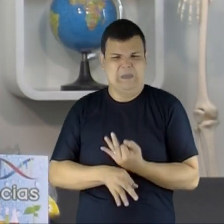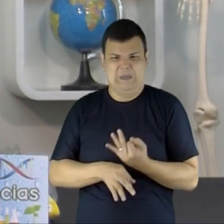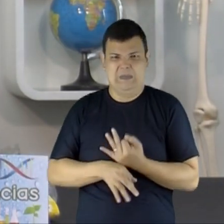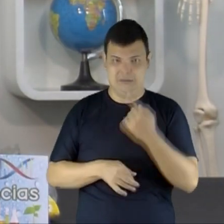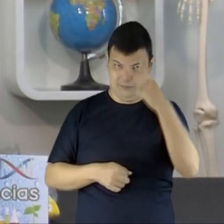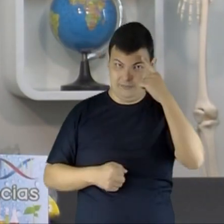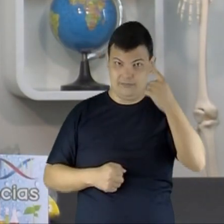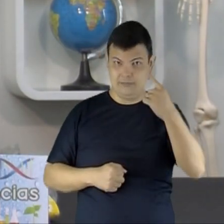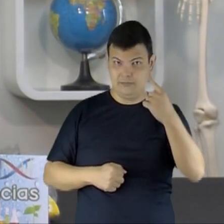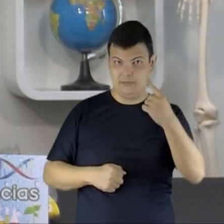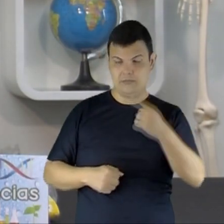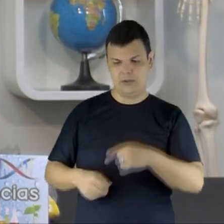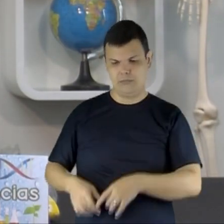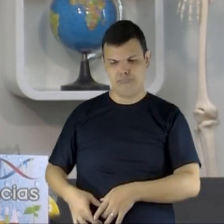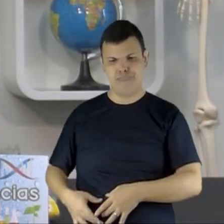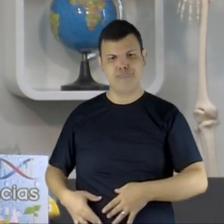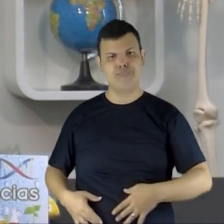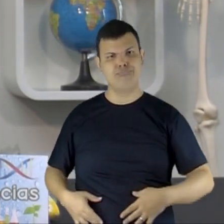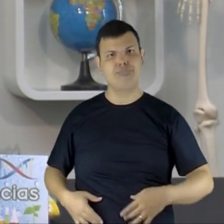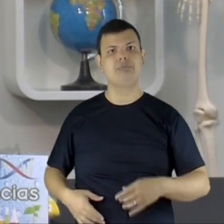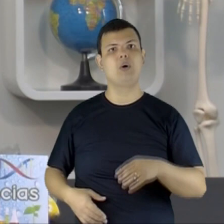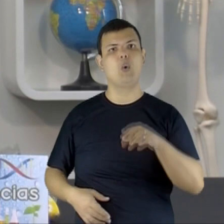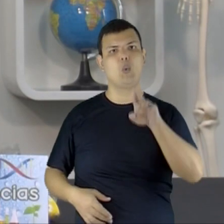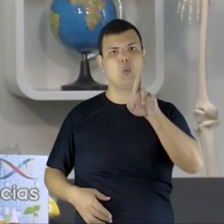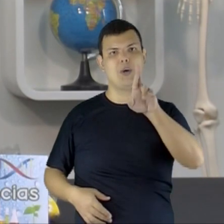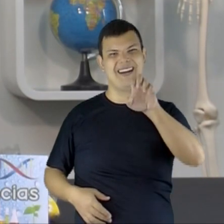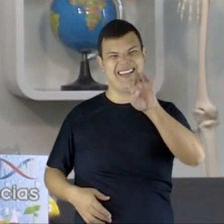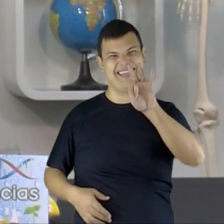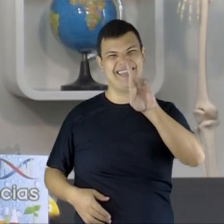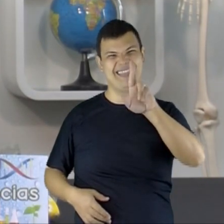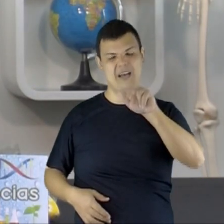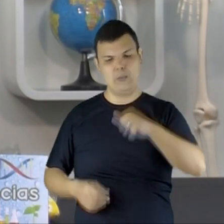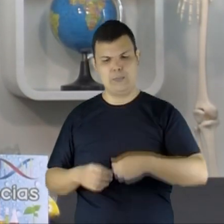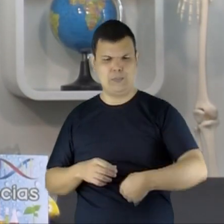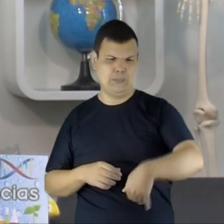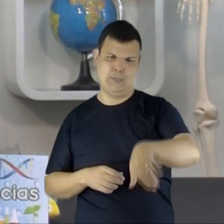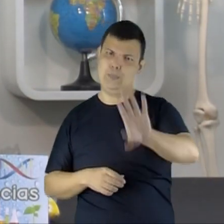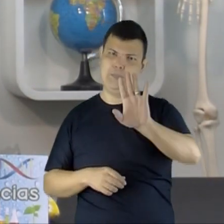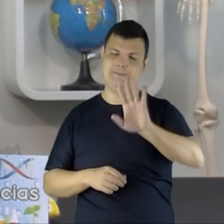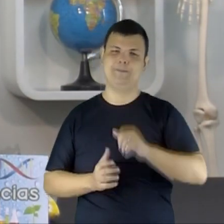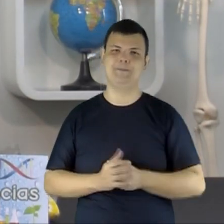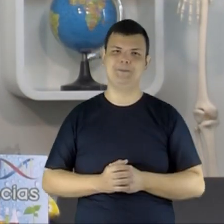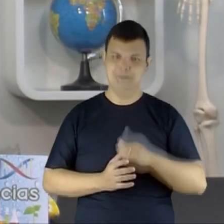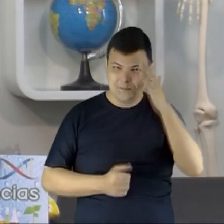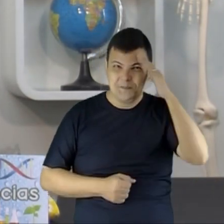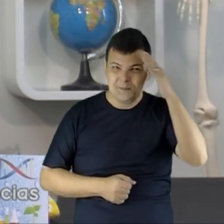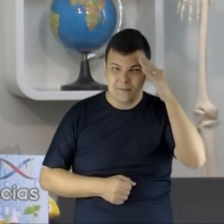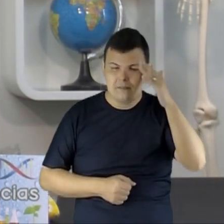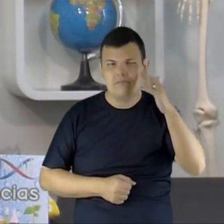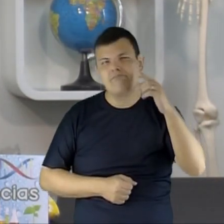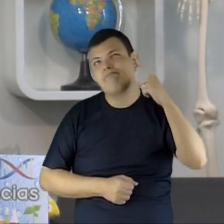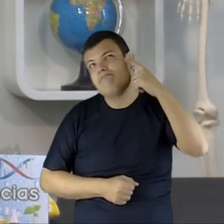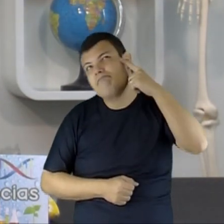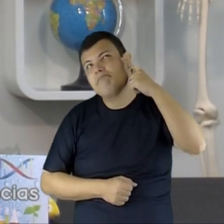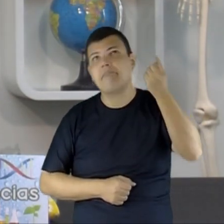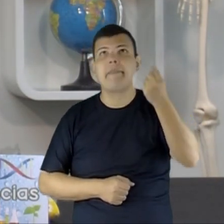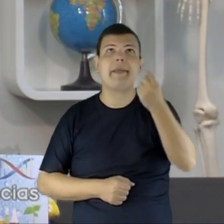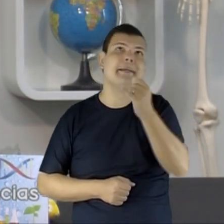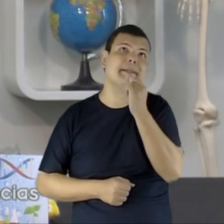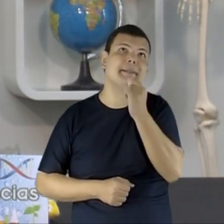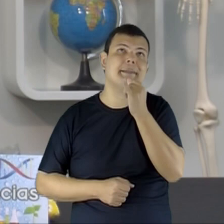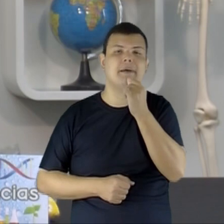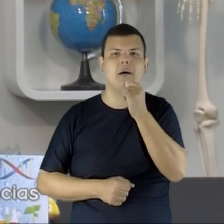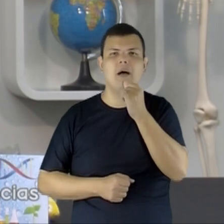né? Vai ser eliminada pelo canal da uretra. Conseguiram entender? Imagine essa ideia que eu falei para vocês